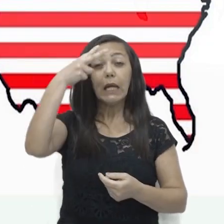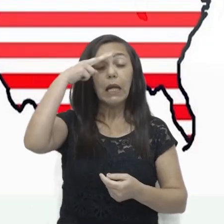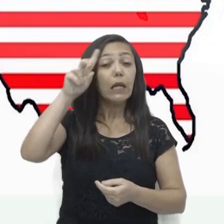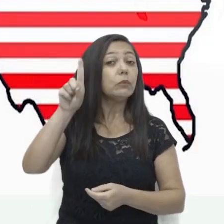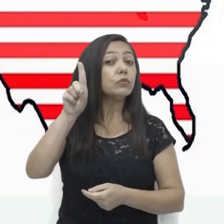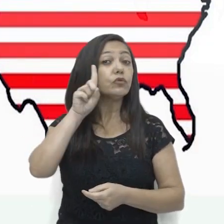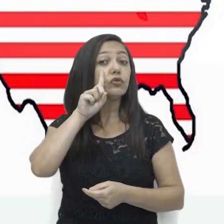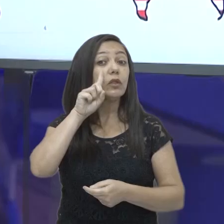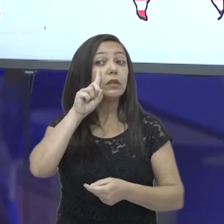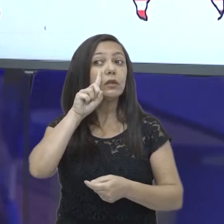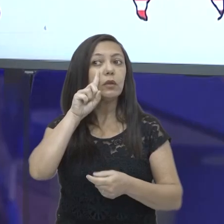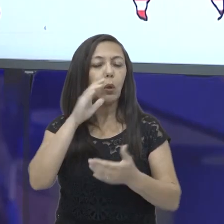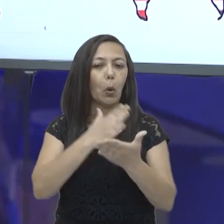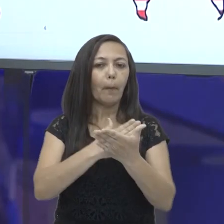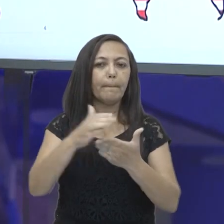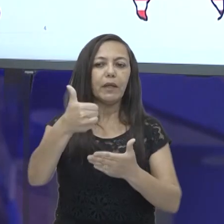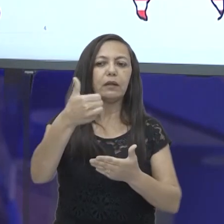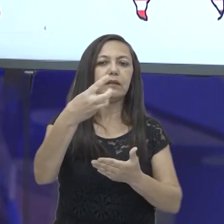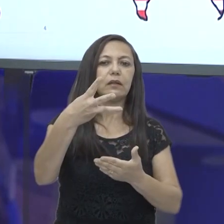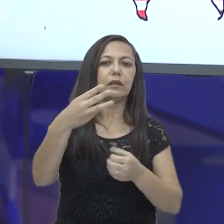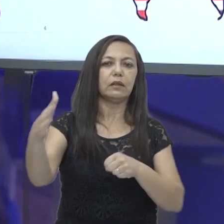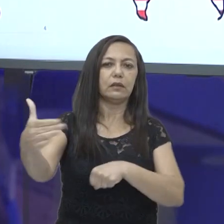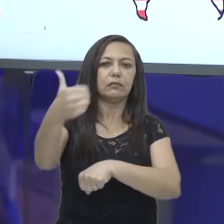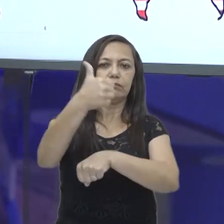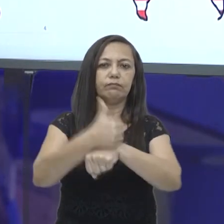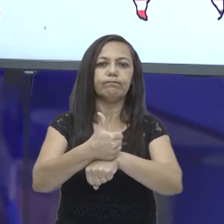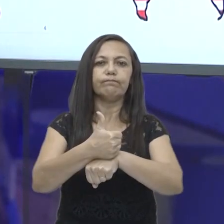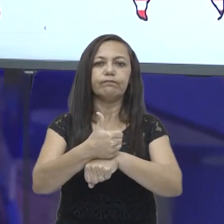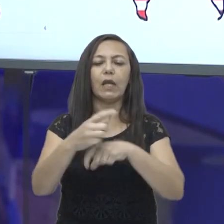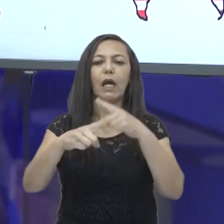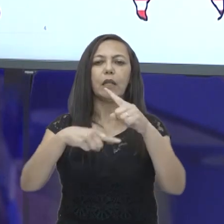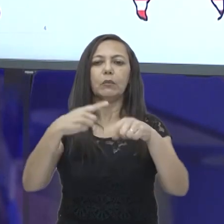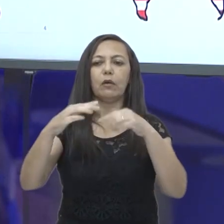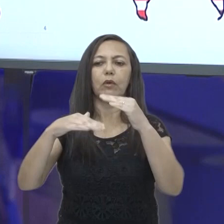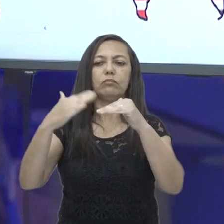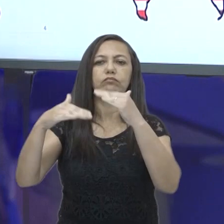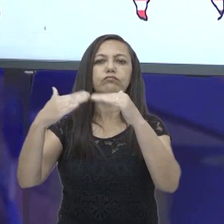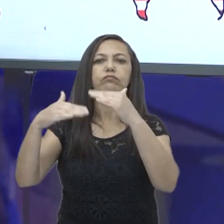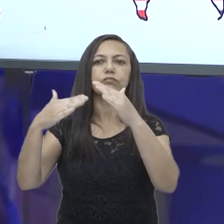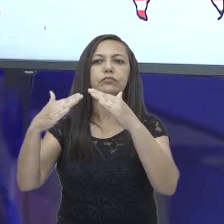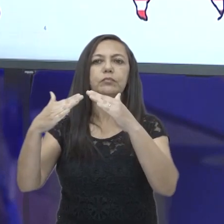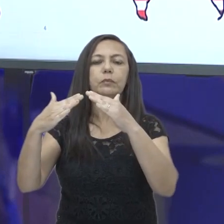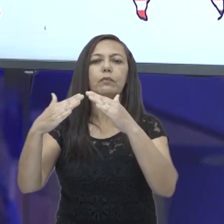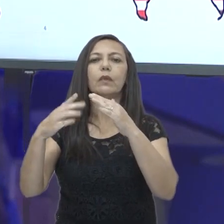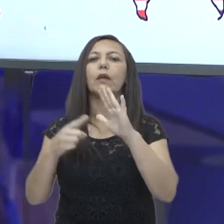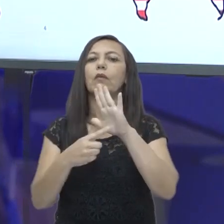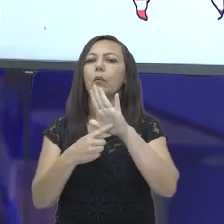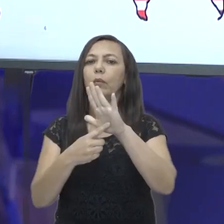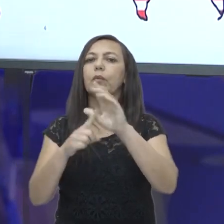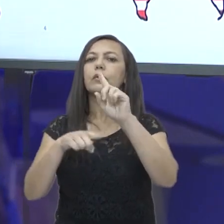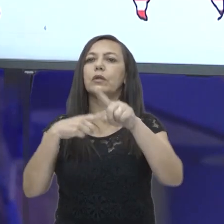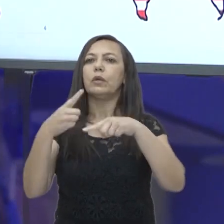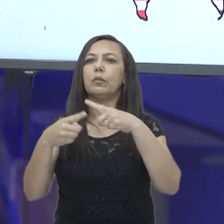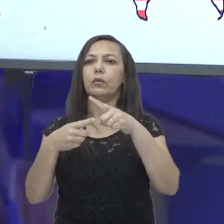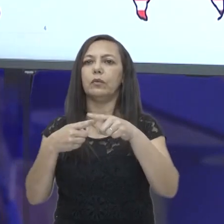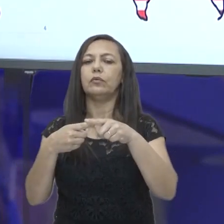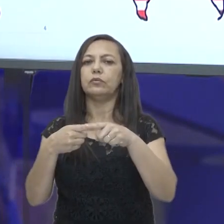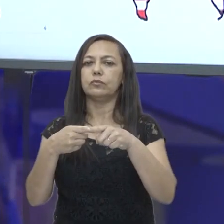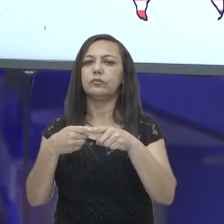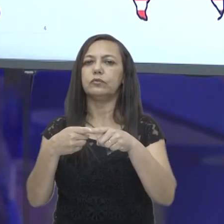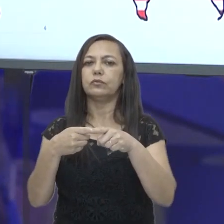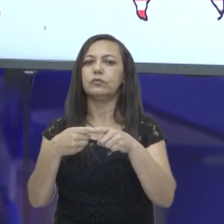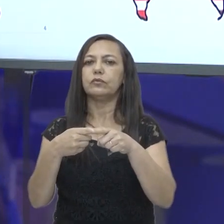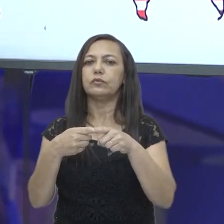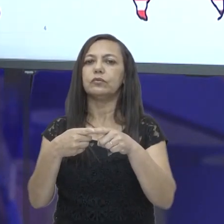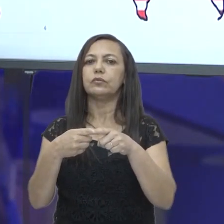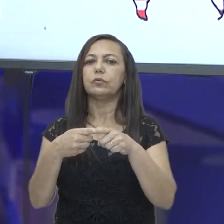Unidos começam nas 13 colônias e depois vão se estendendo, o que nós vamos ver lá na frente com a corrida para